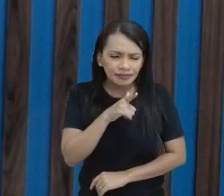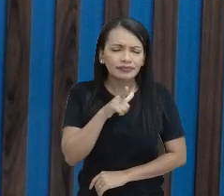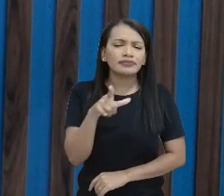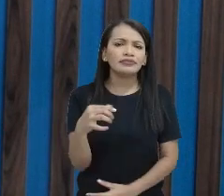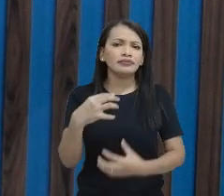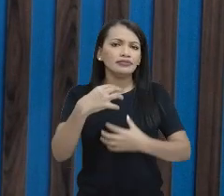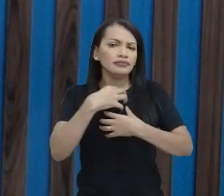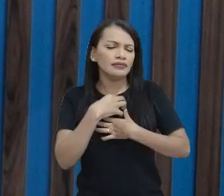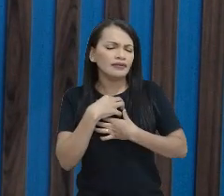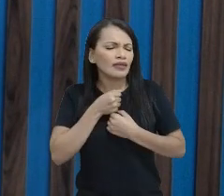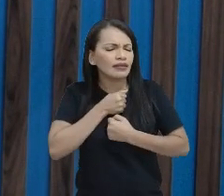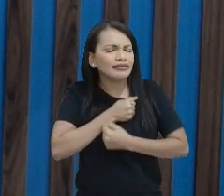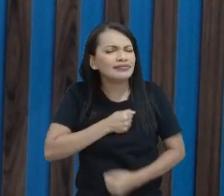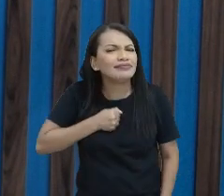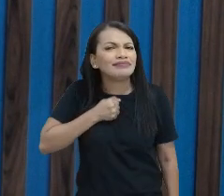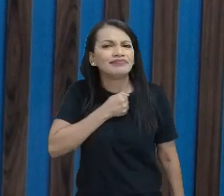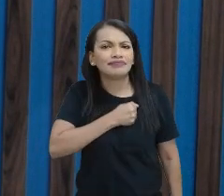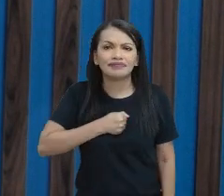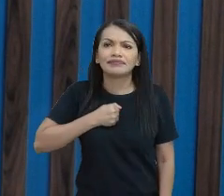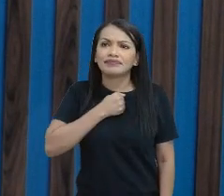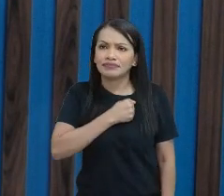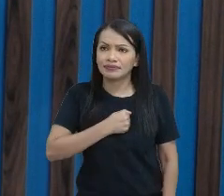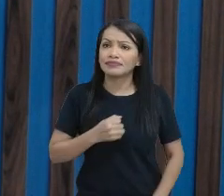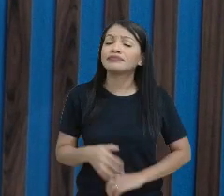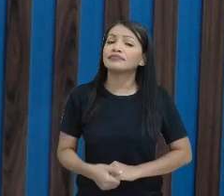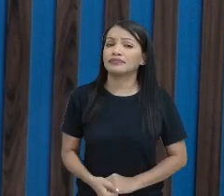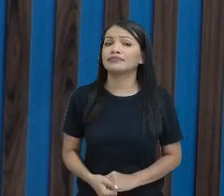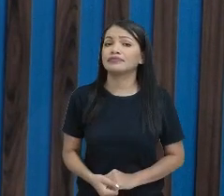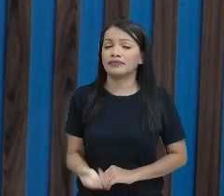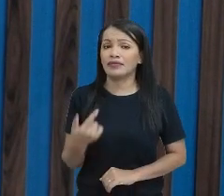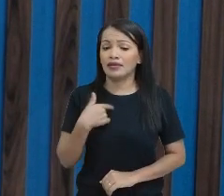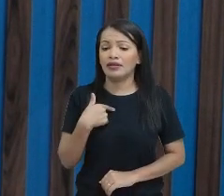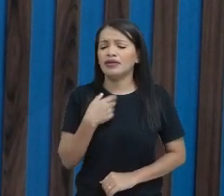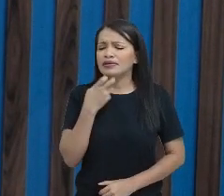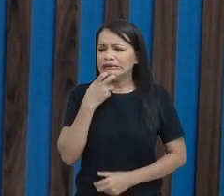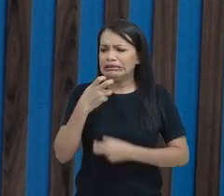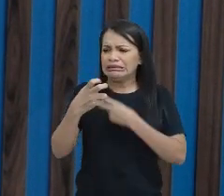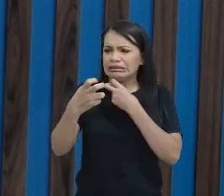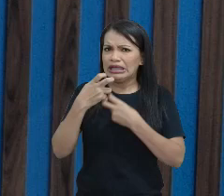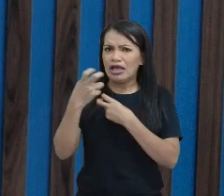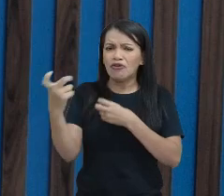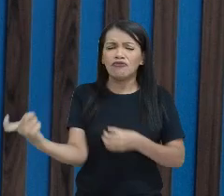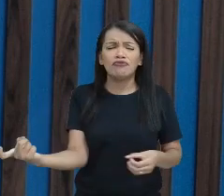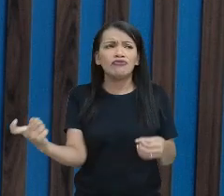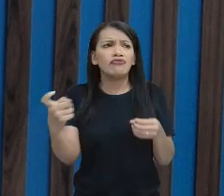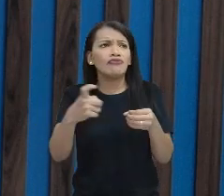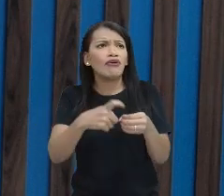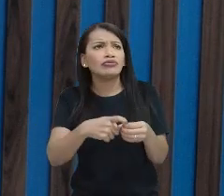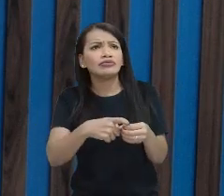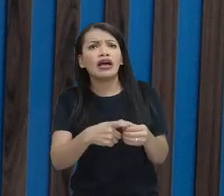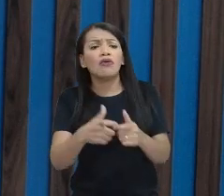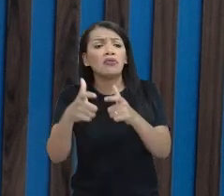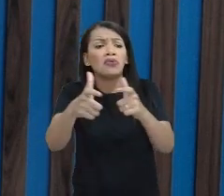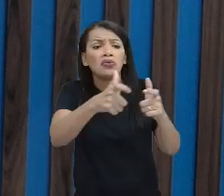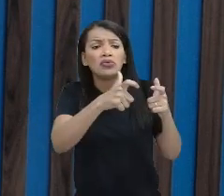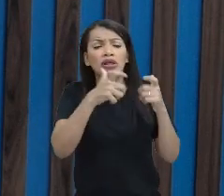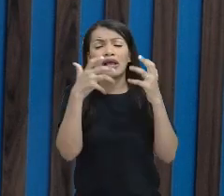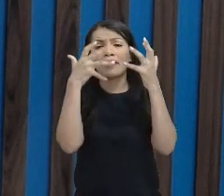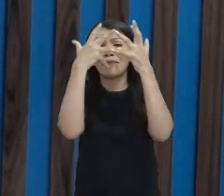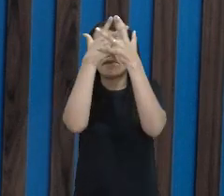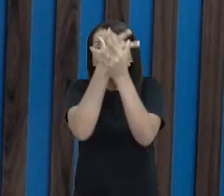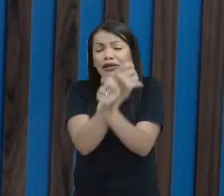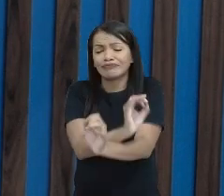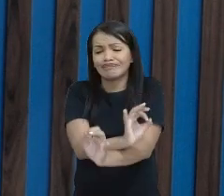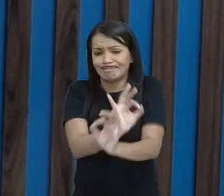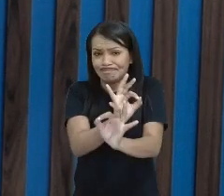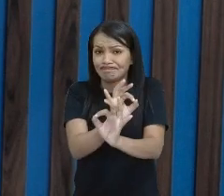ó, ainda um grito de vida e voltar para onde tudo é belo e fantástico. Então aqui a gente mantém